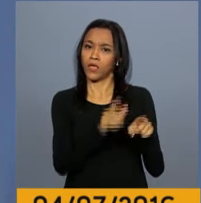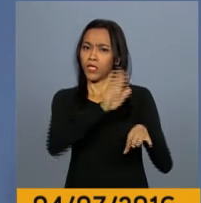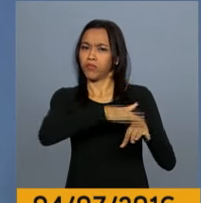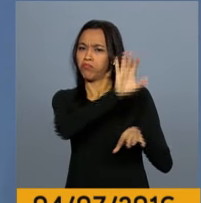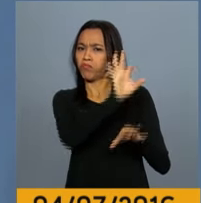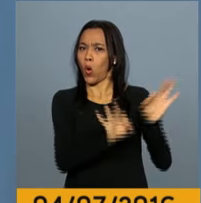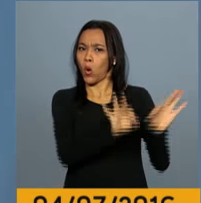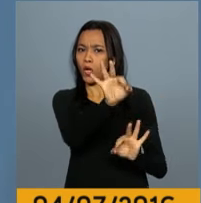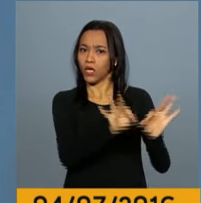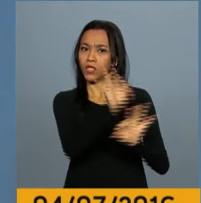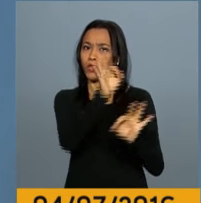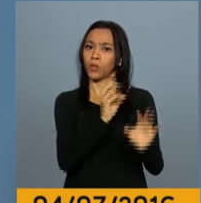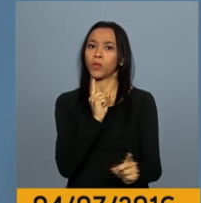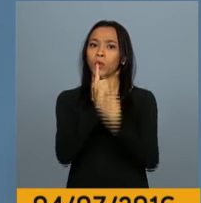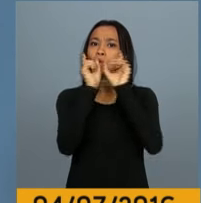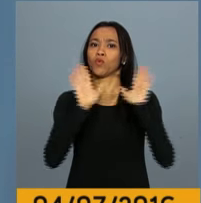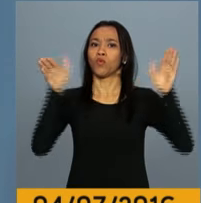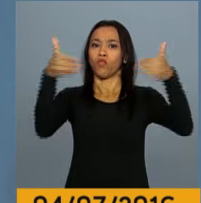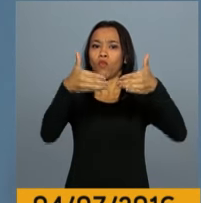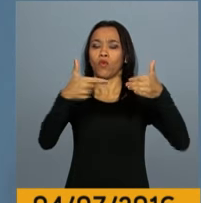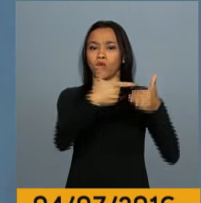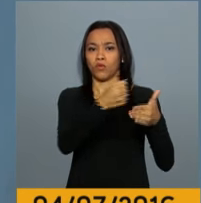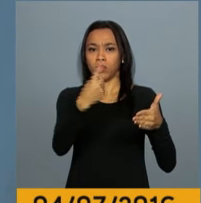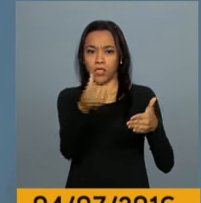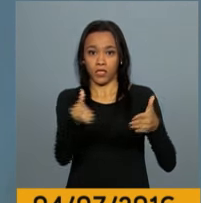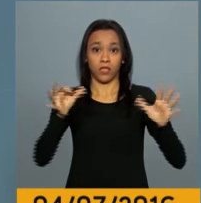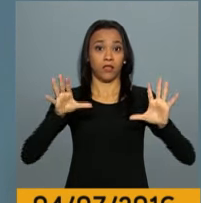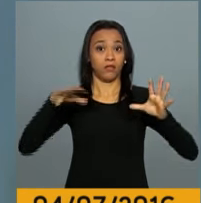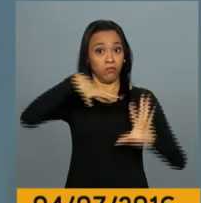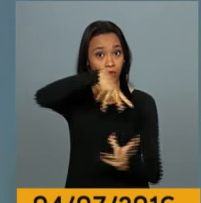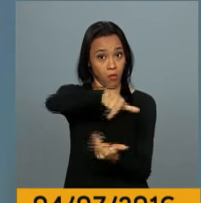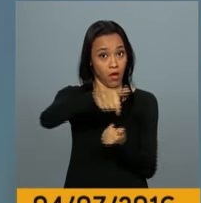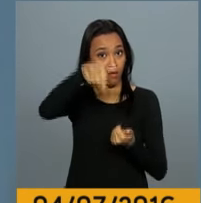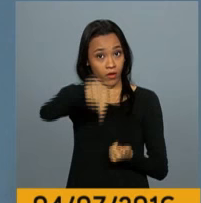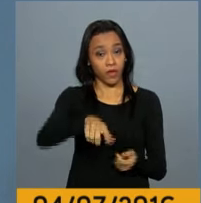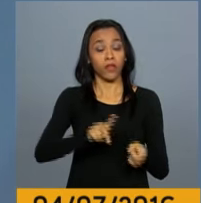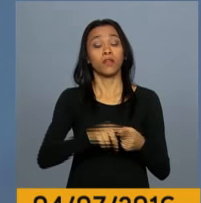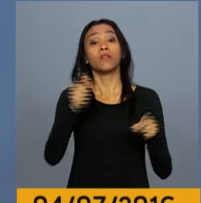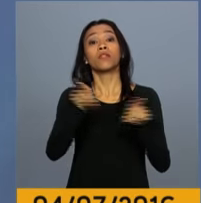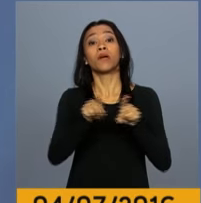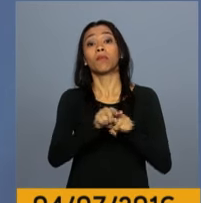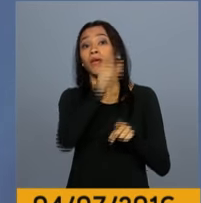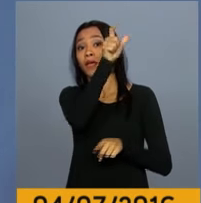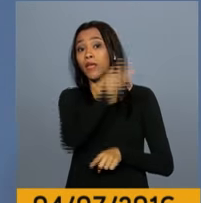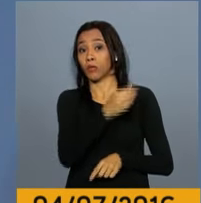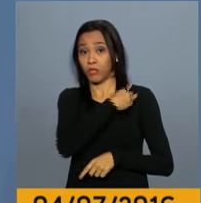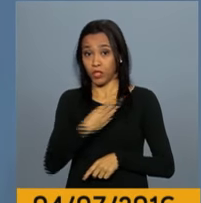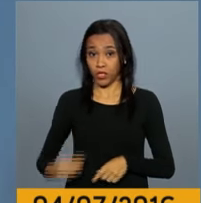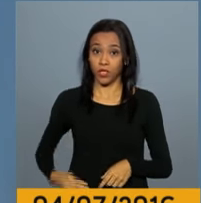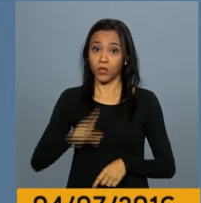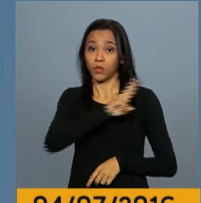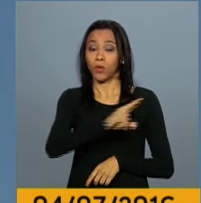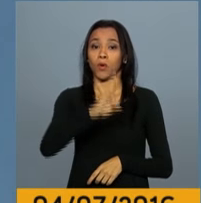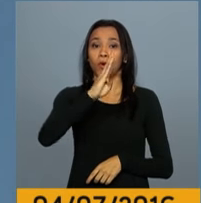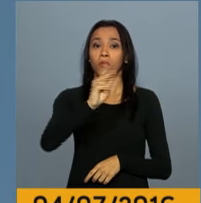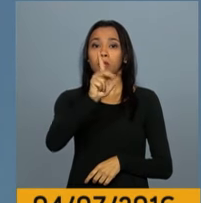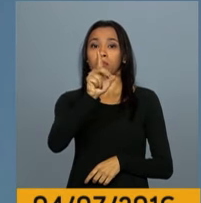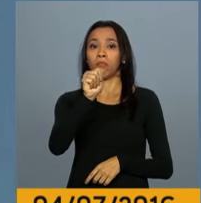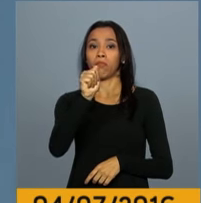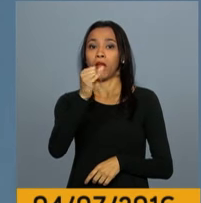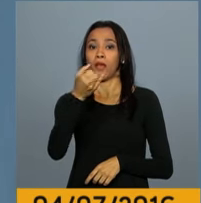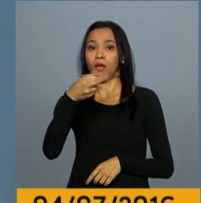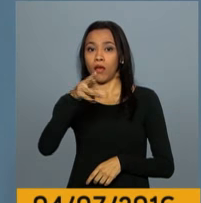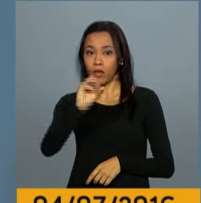organiza também este fórum global. Senhores ministros de Estado, Blairo Maggi, da Agricultura, Pecuária e Abastecimento, Fernando Coelho